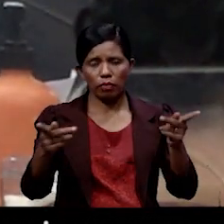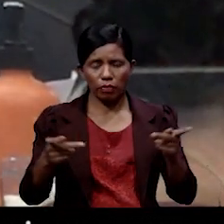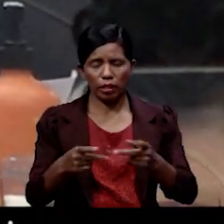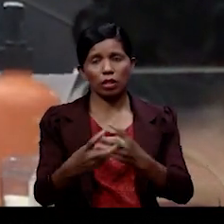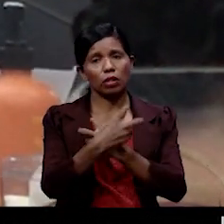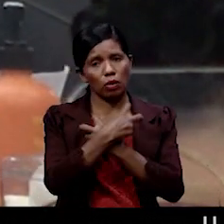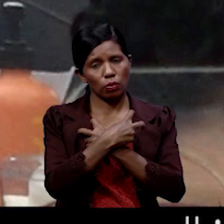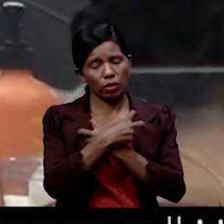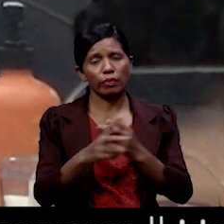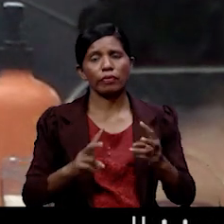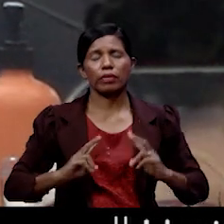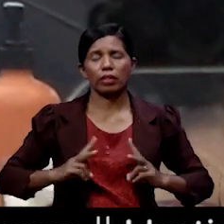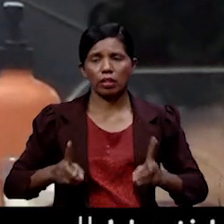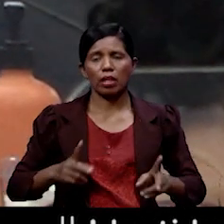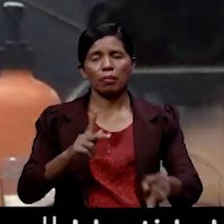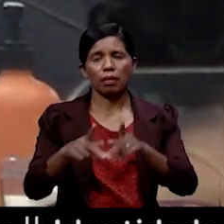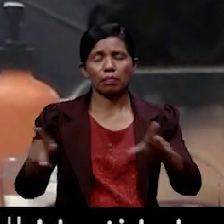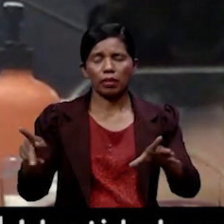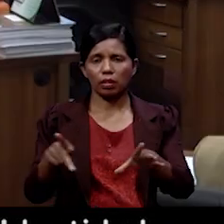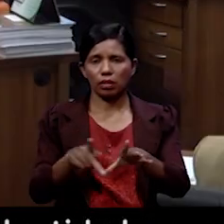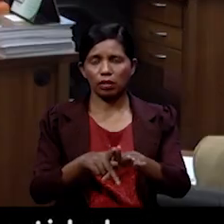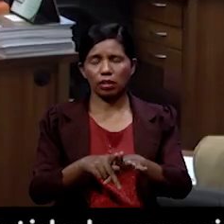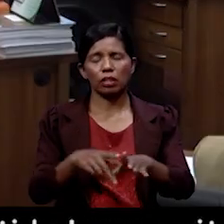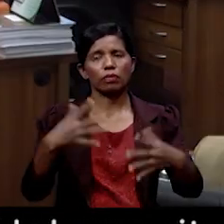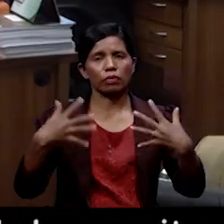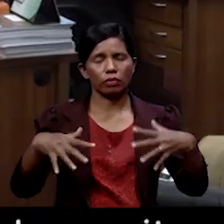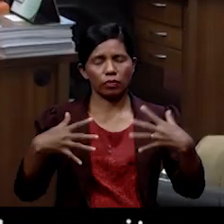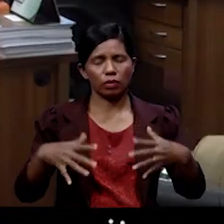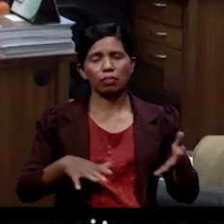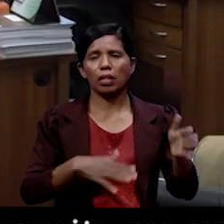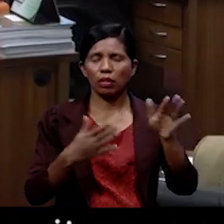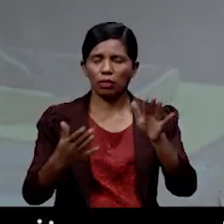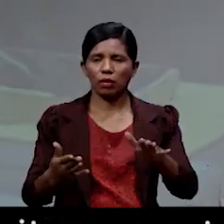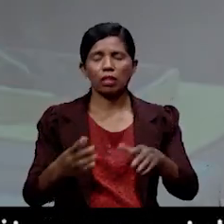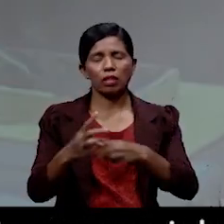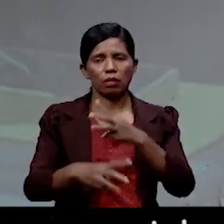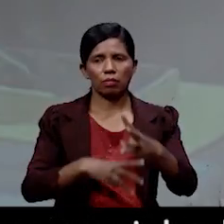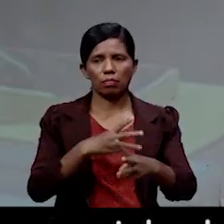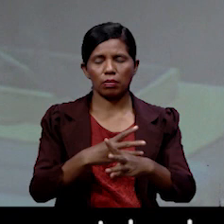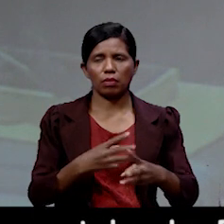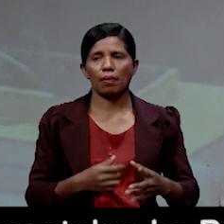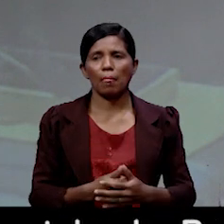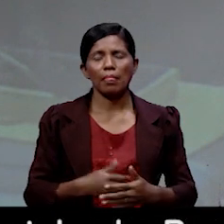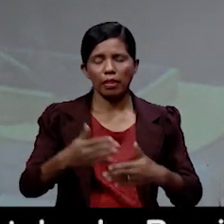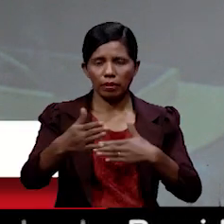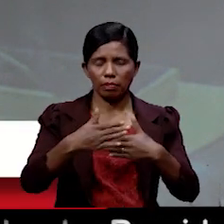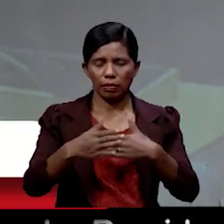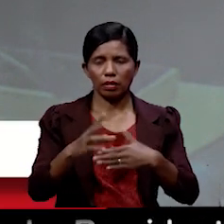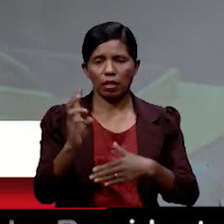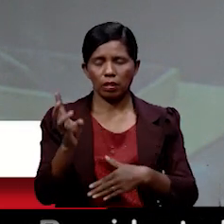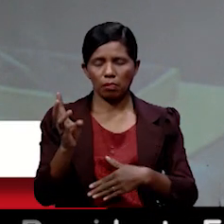mortais banhira ema ne be participa direita e a funo ne lakon ona e a mundo. Agora, ato besikona 70